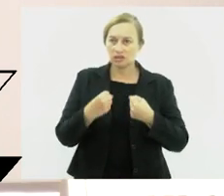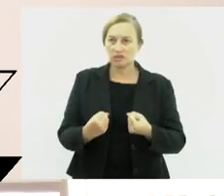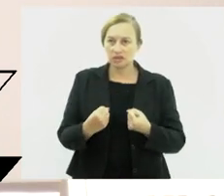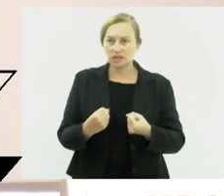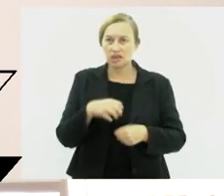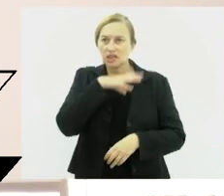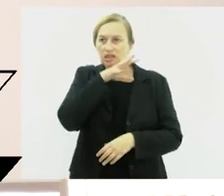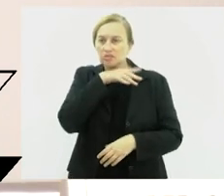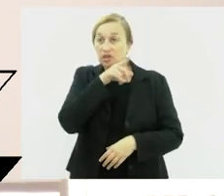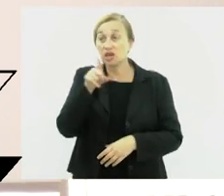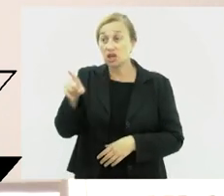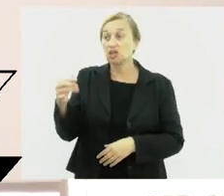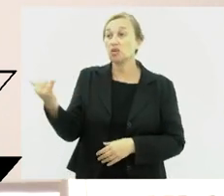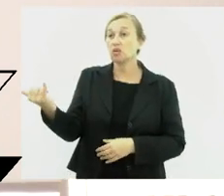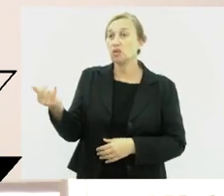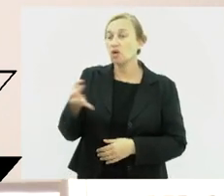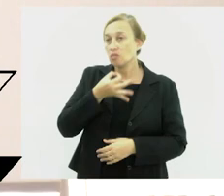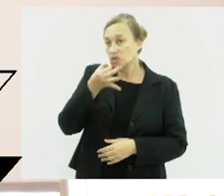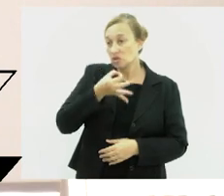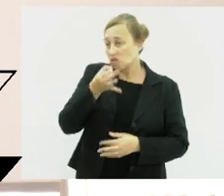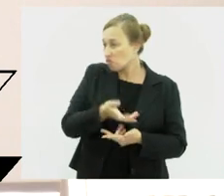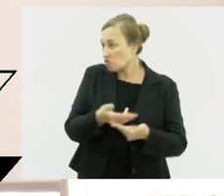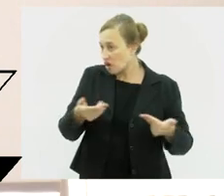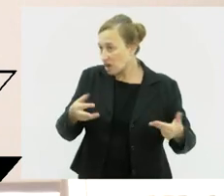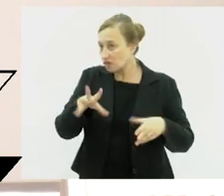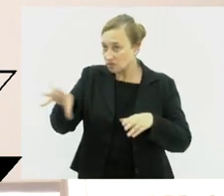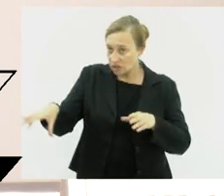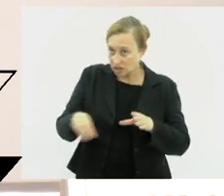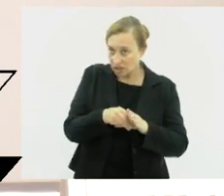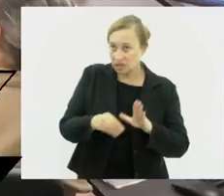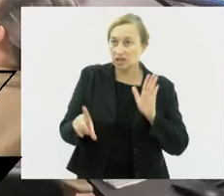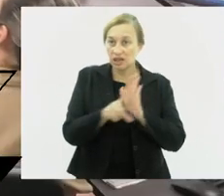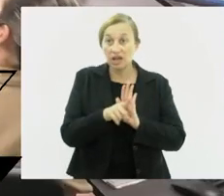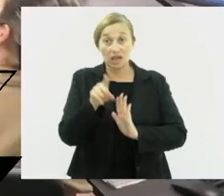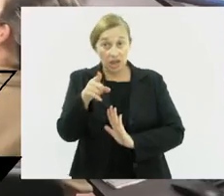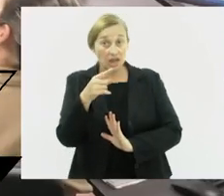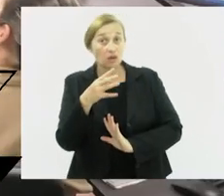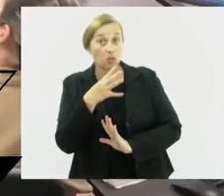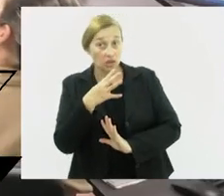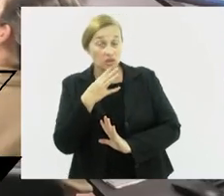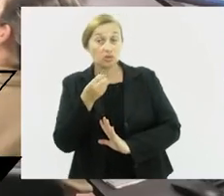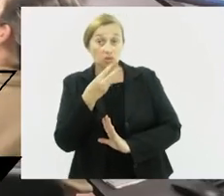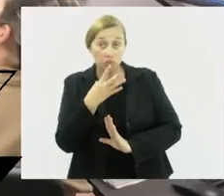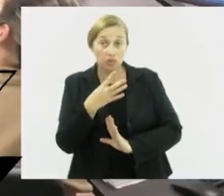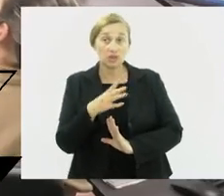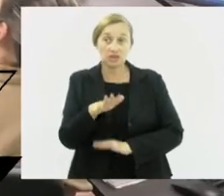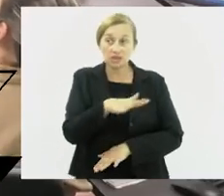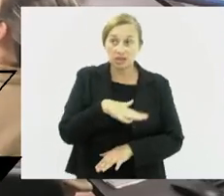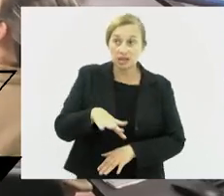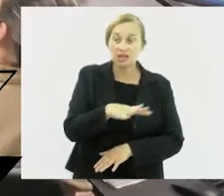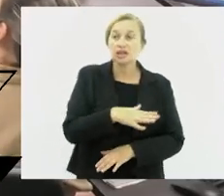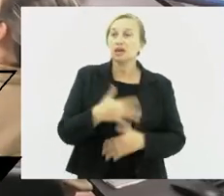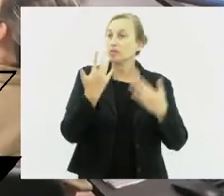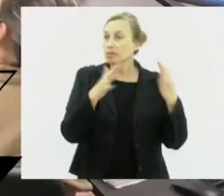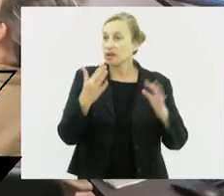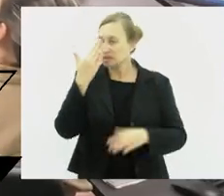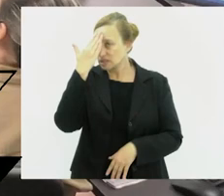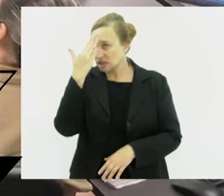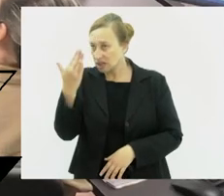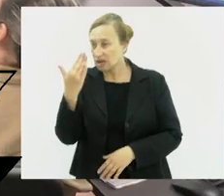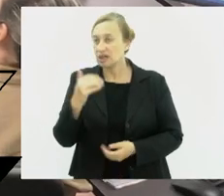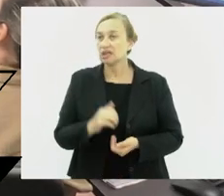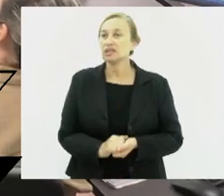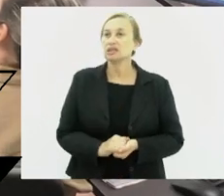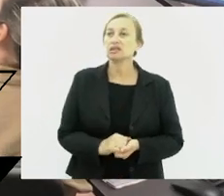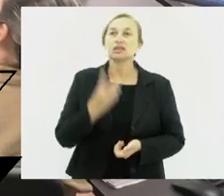foram incorporadas na lei. Então, ele tem uma atuação antiga nessa área. Obrigado, deputado. Cumprimentar o deputado Mink, Giovanni Ratinho, Léo